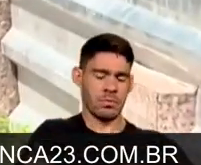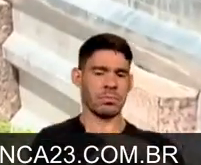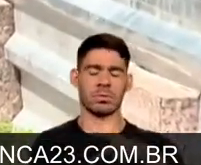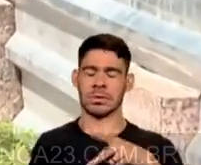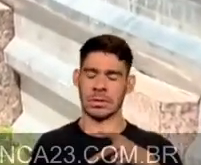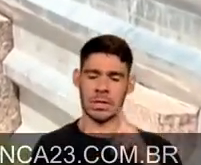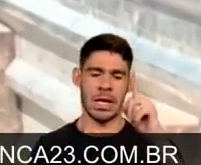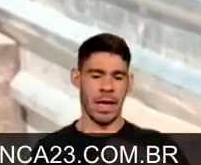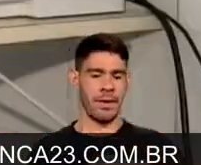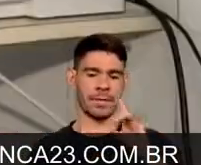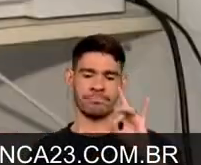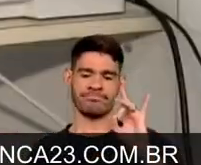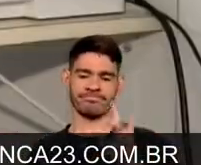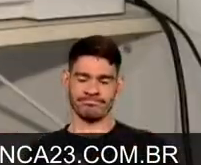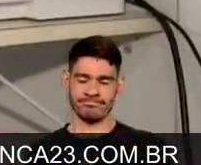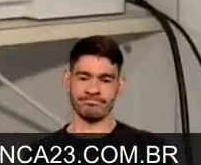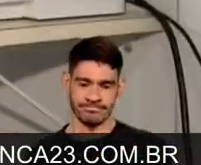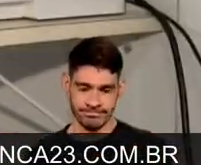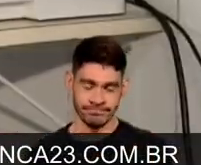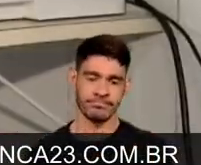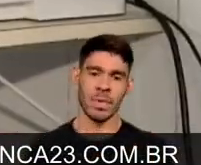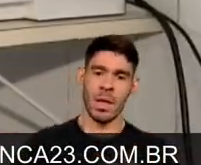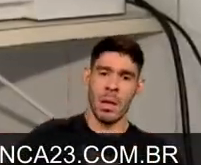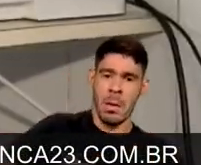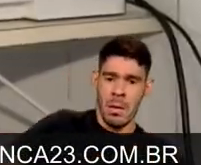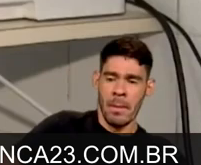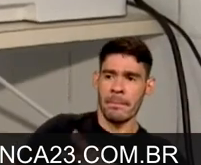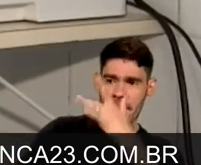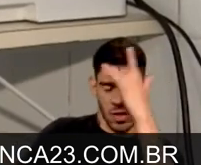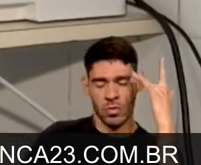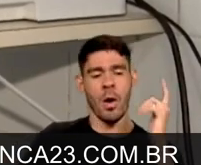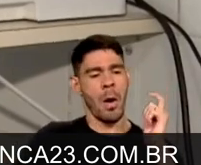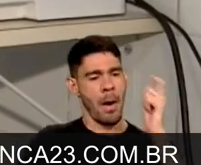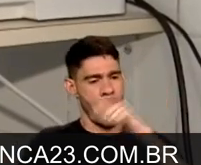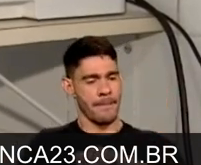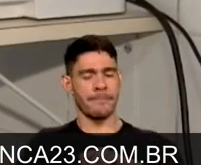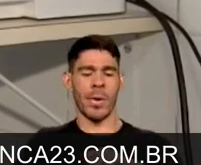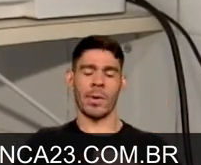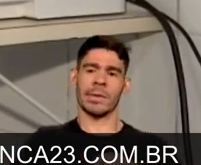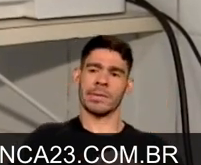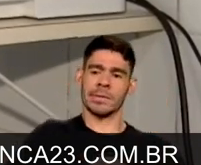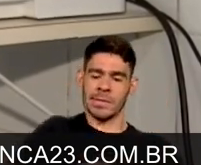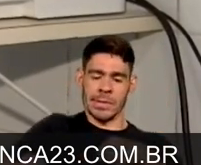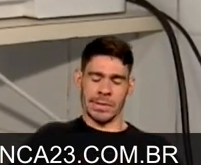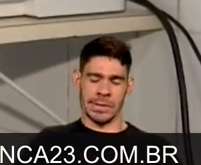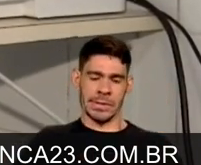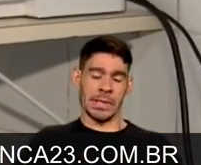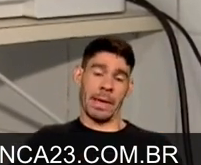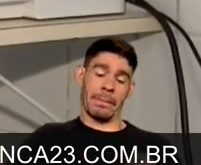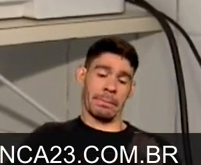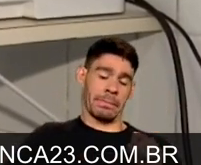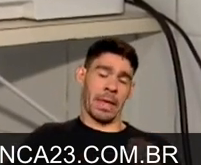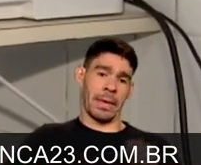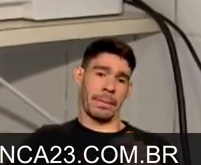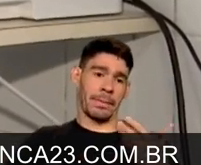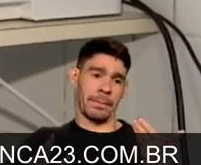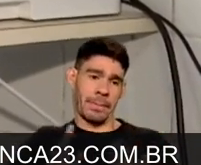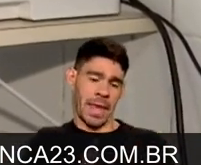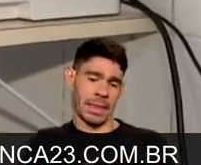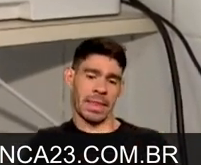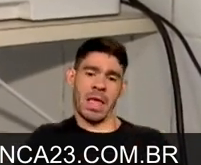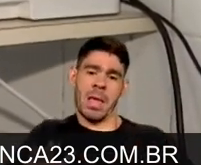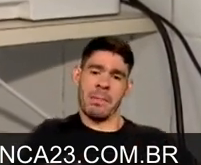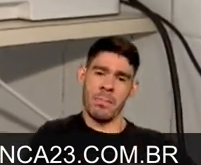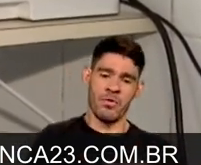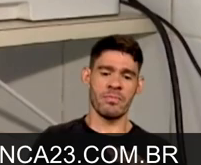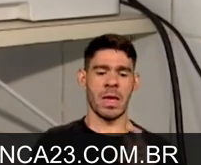é uma realidade. O paciente ele pode ter uma fratura, levando a uma incapacidade, por exemplo, né, ficar mais tempo acamado.